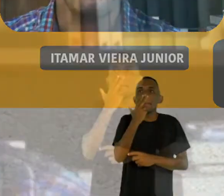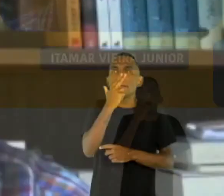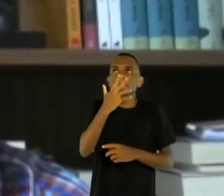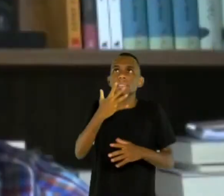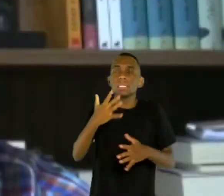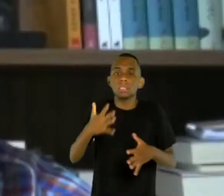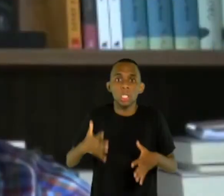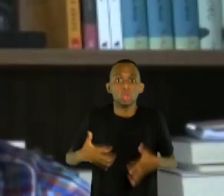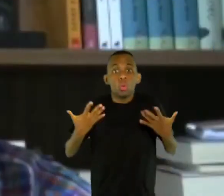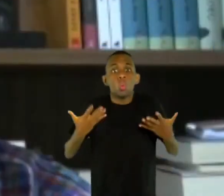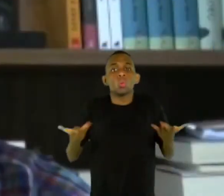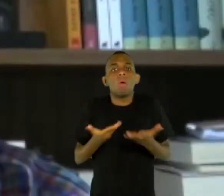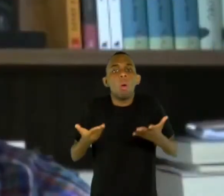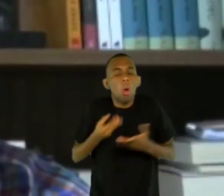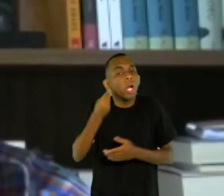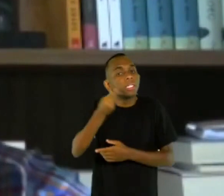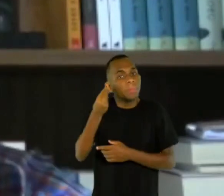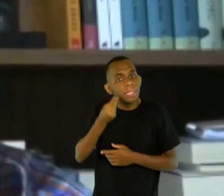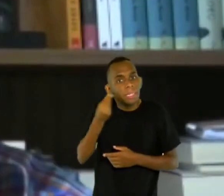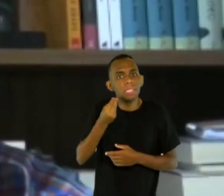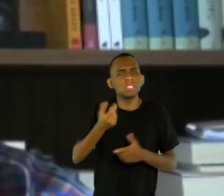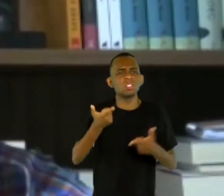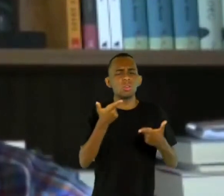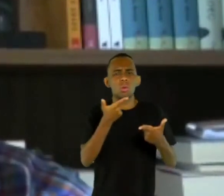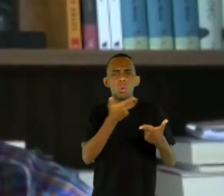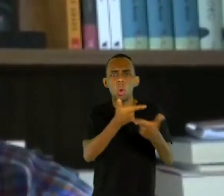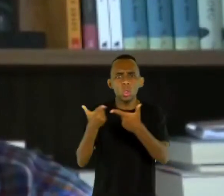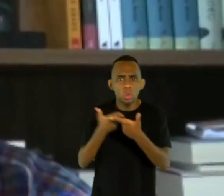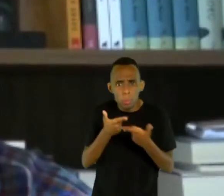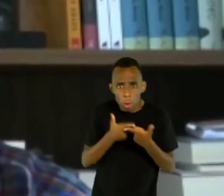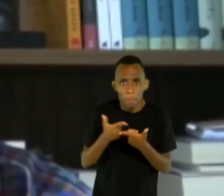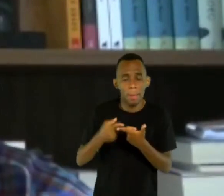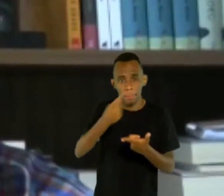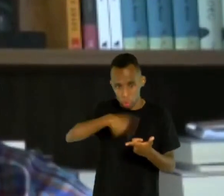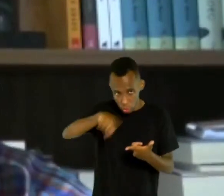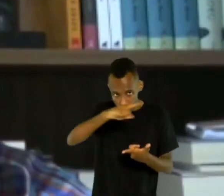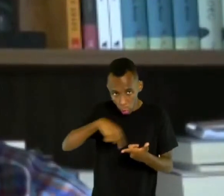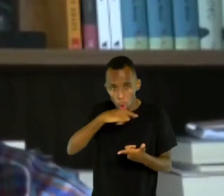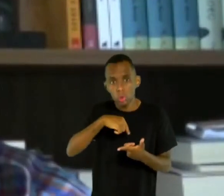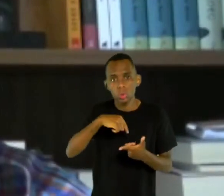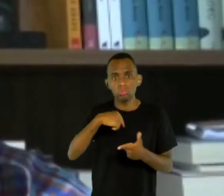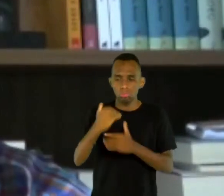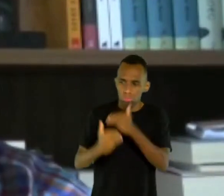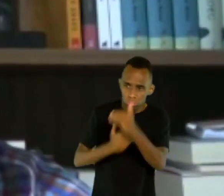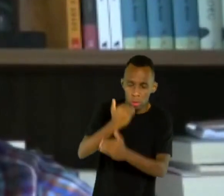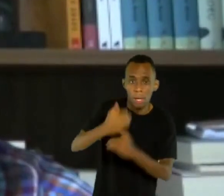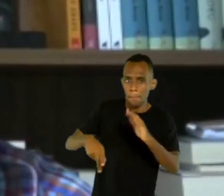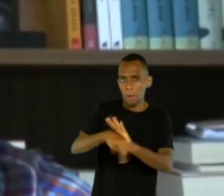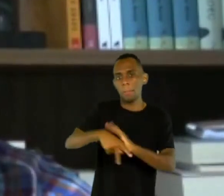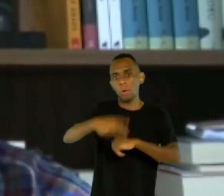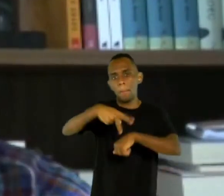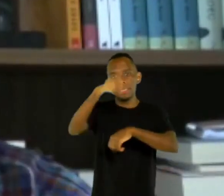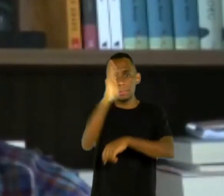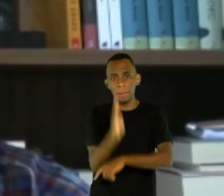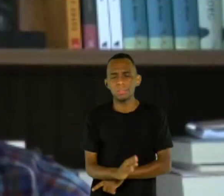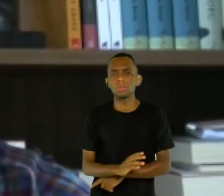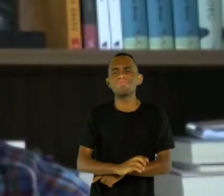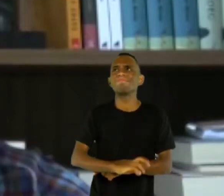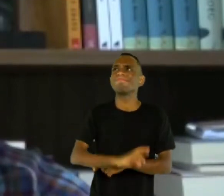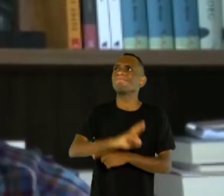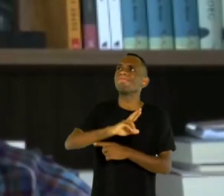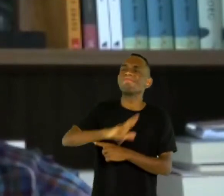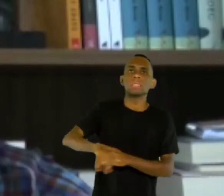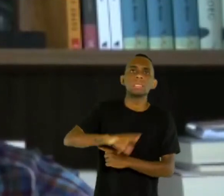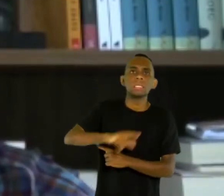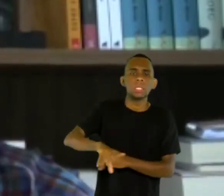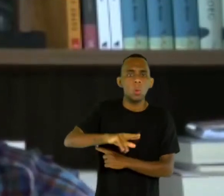de que os nossos problemas estruturais no Brasil não é algo que atinge